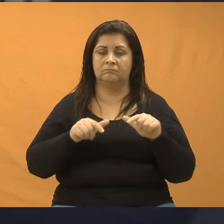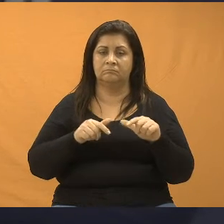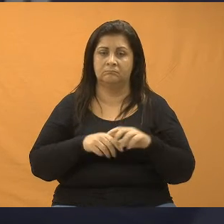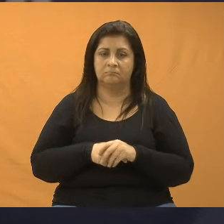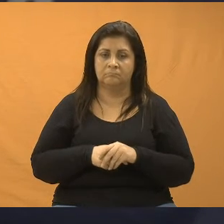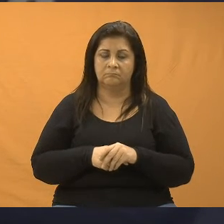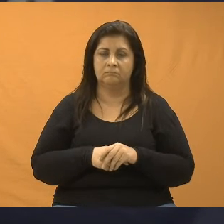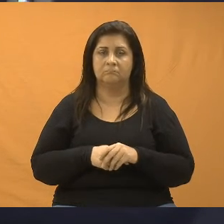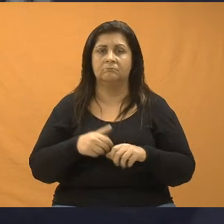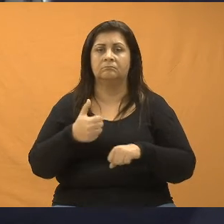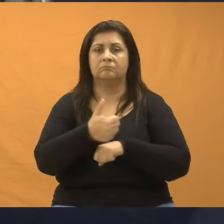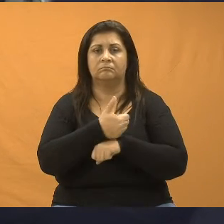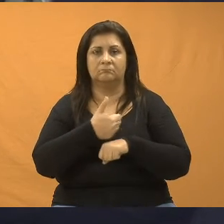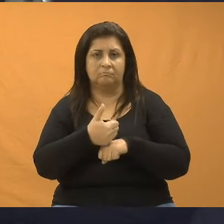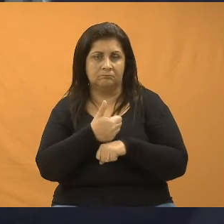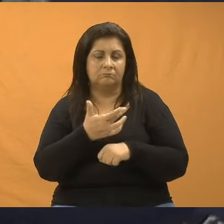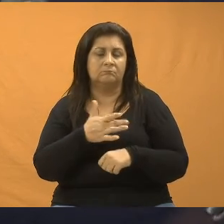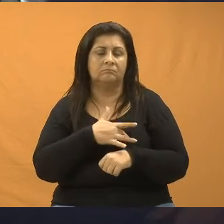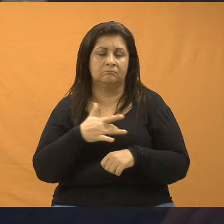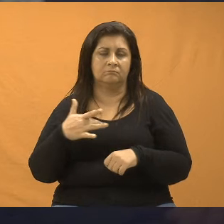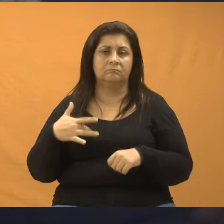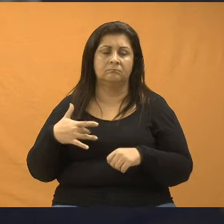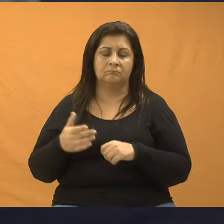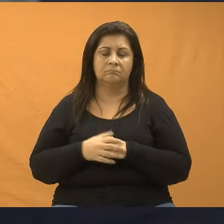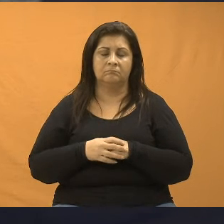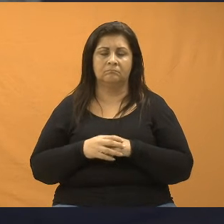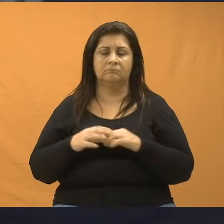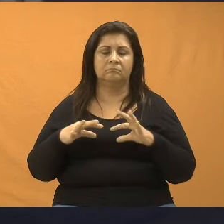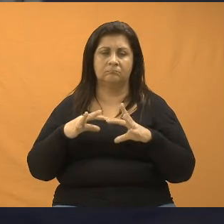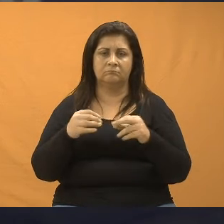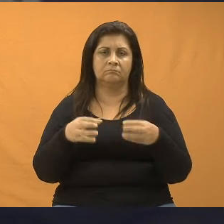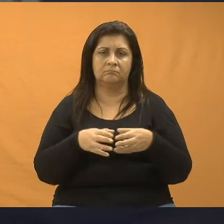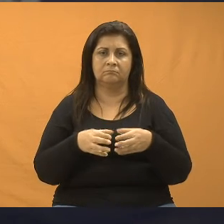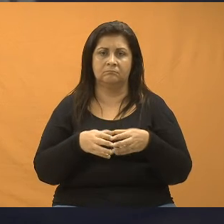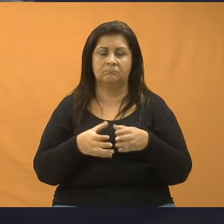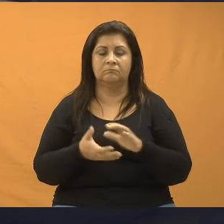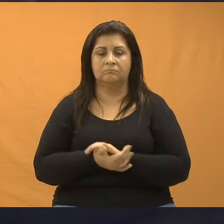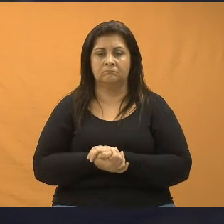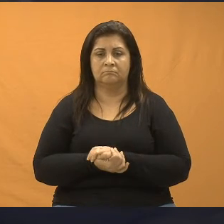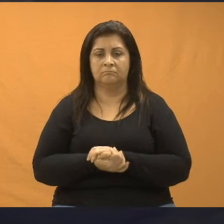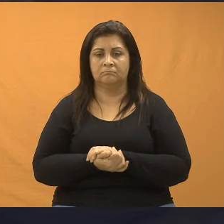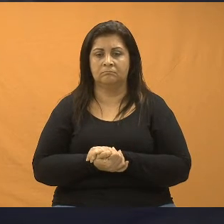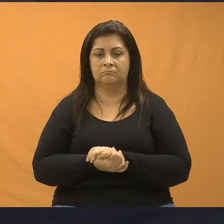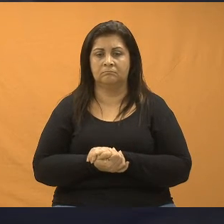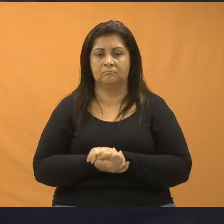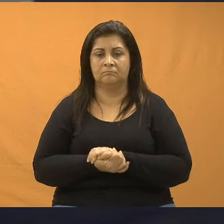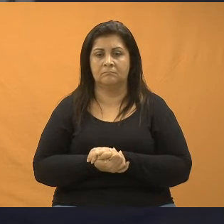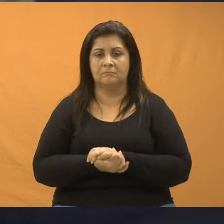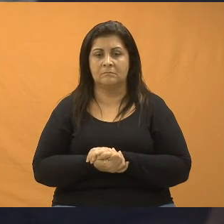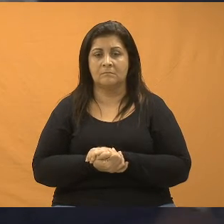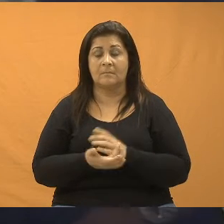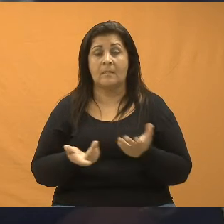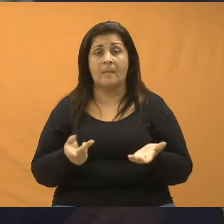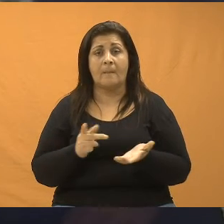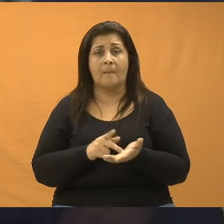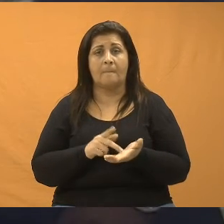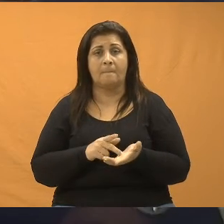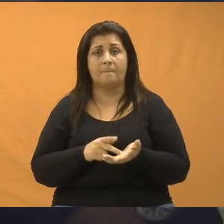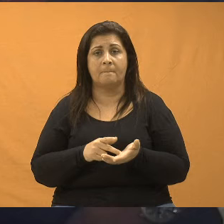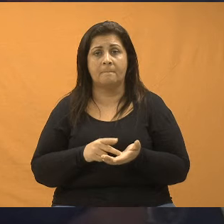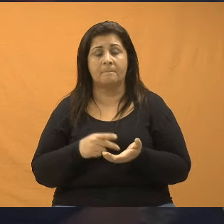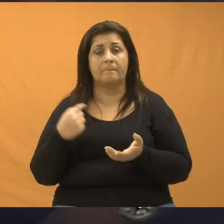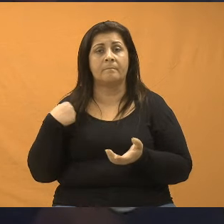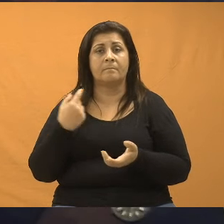quantos profissionais de saúde, médicos, enfermeiros e todos os outros, né? E realmente, eu acho que é interessante a gente